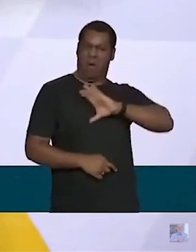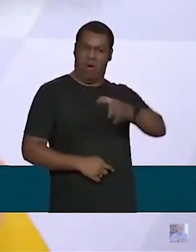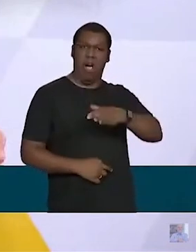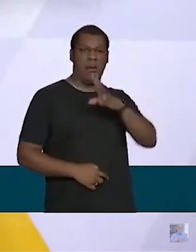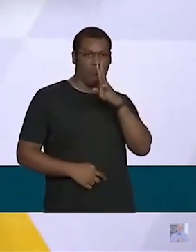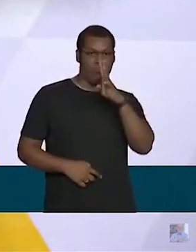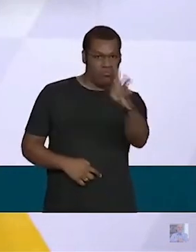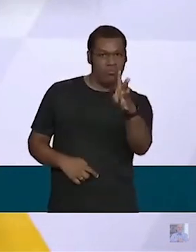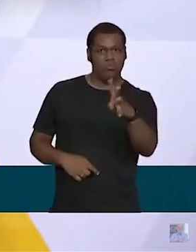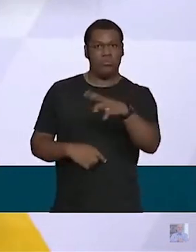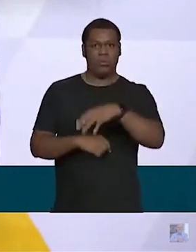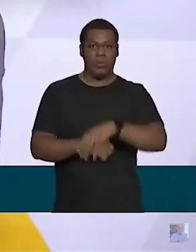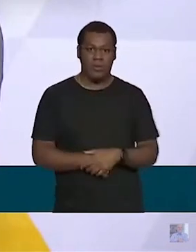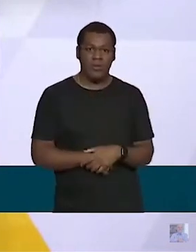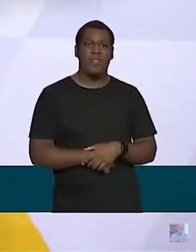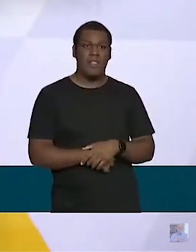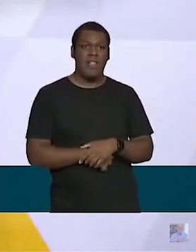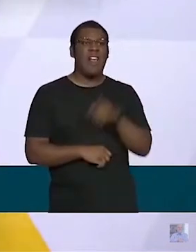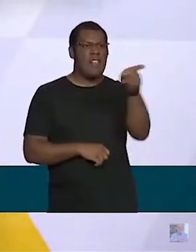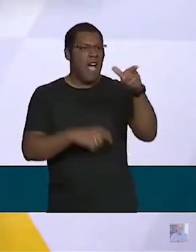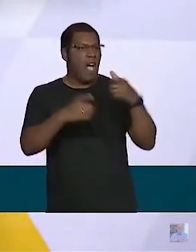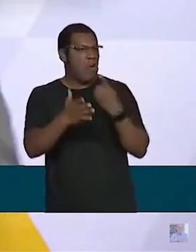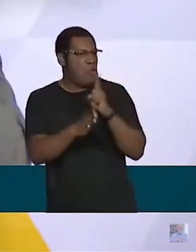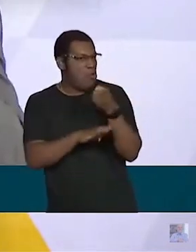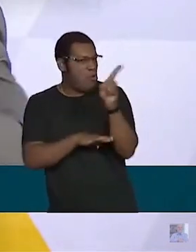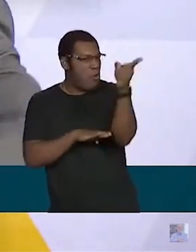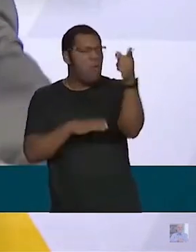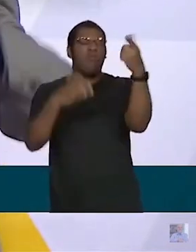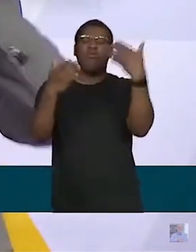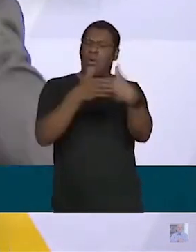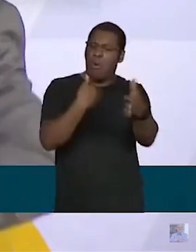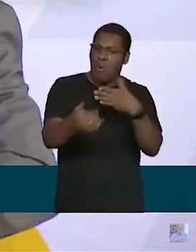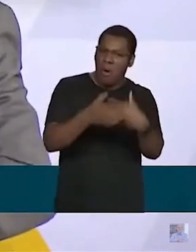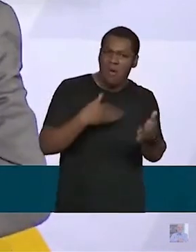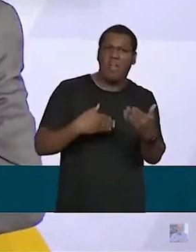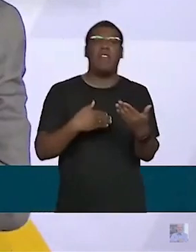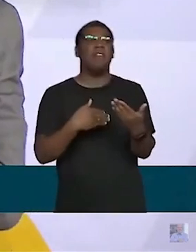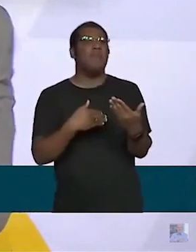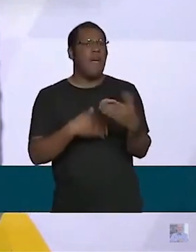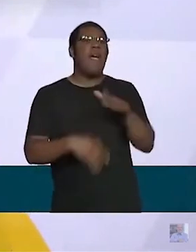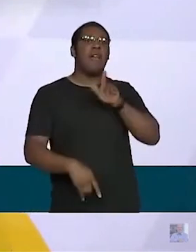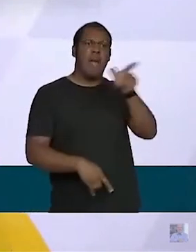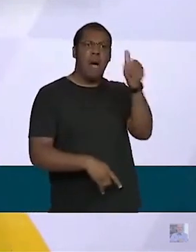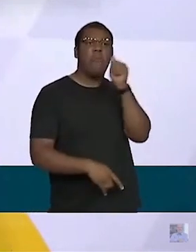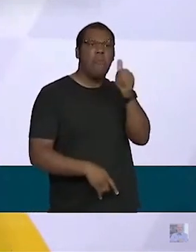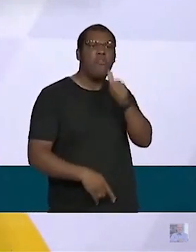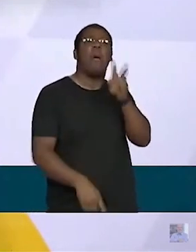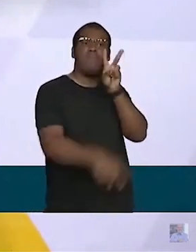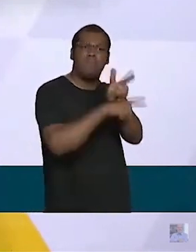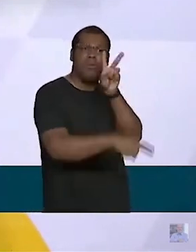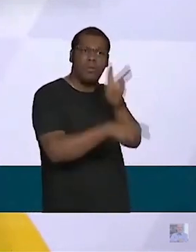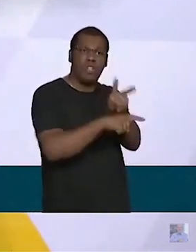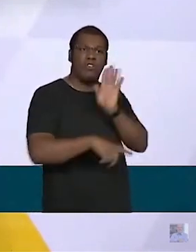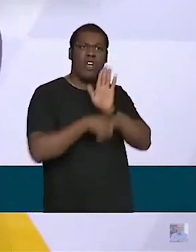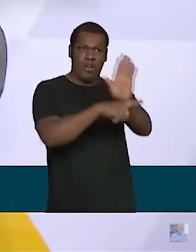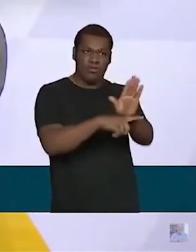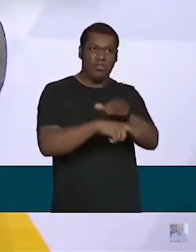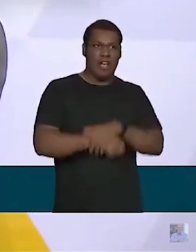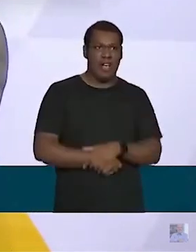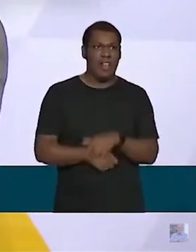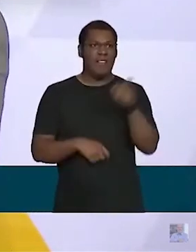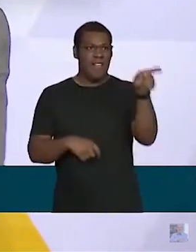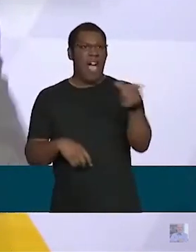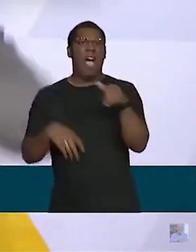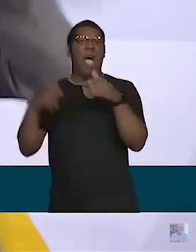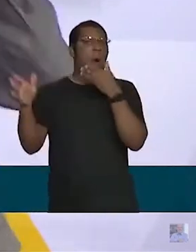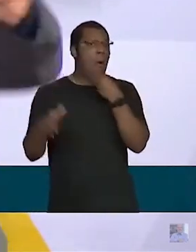ter que ter muitos lugares para que a mulher que faça a denúncia possa ser protegida e não ficar à mercê do cara